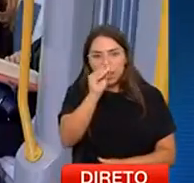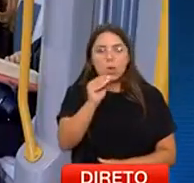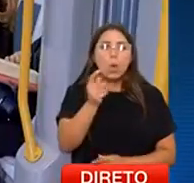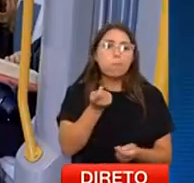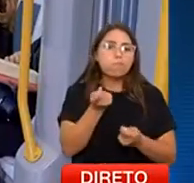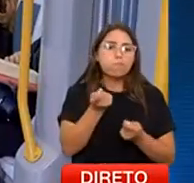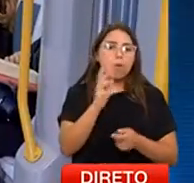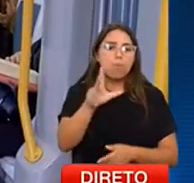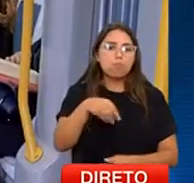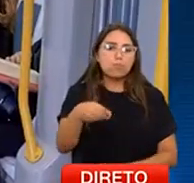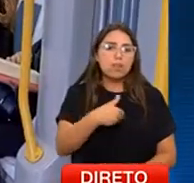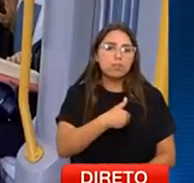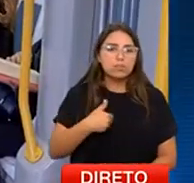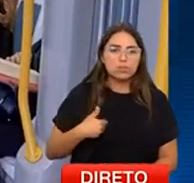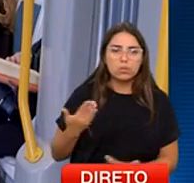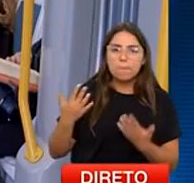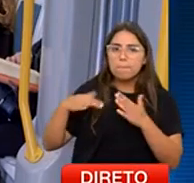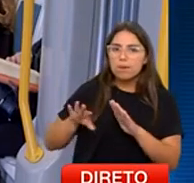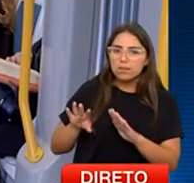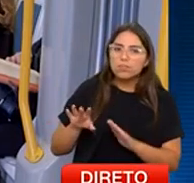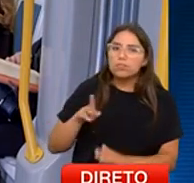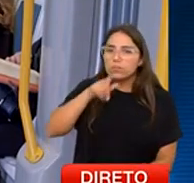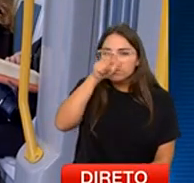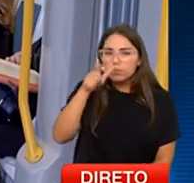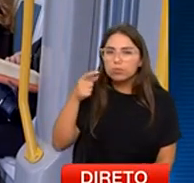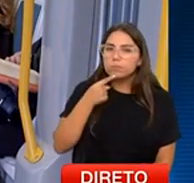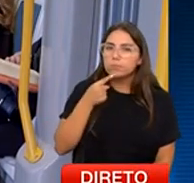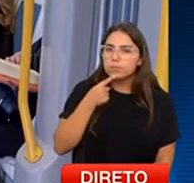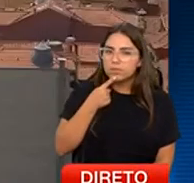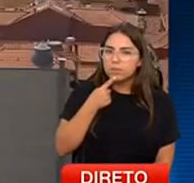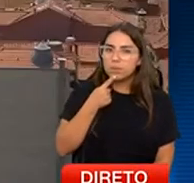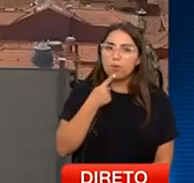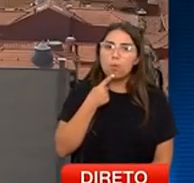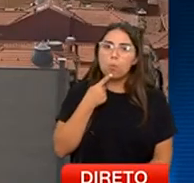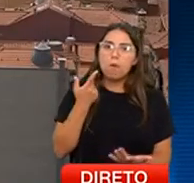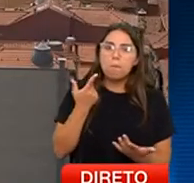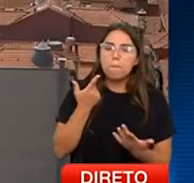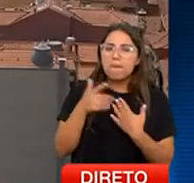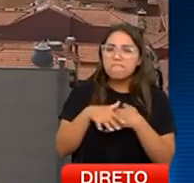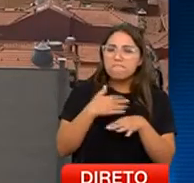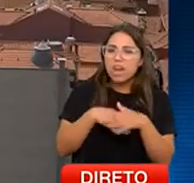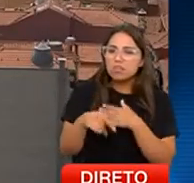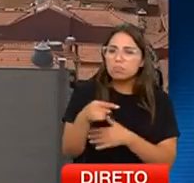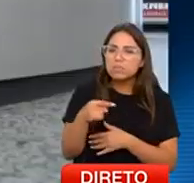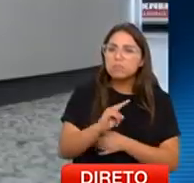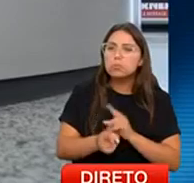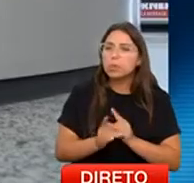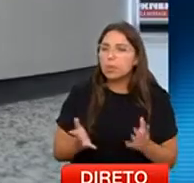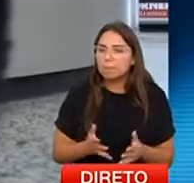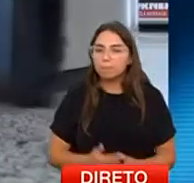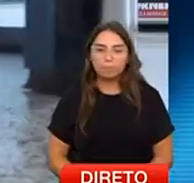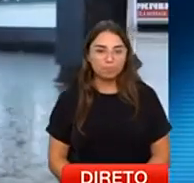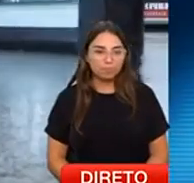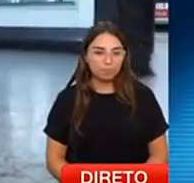Saúde além de um trabalho grande que foi feito mas para que para quees nos entendam O que é que são as intervenções mínimas para que possamos as intervenções mínimas